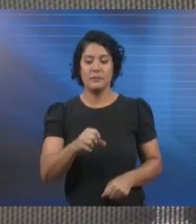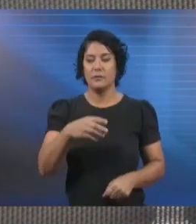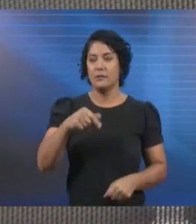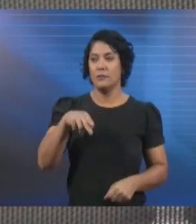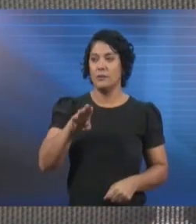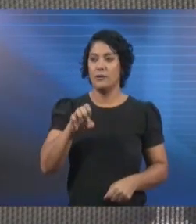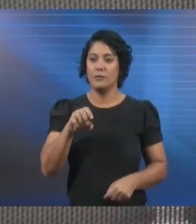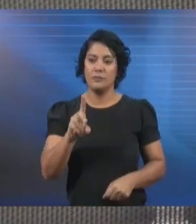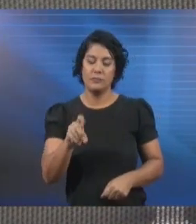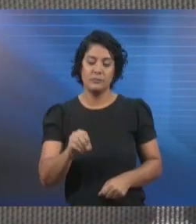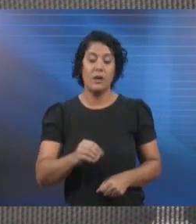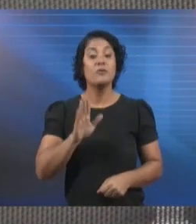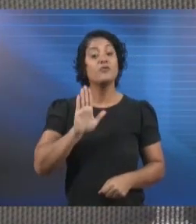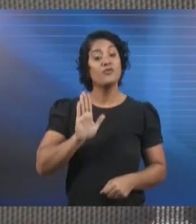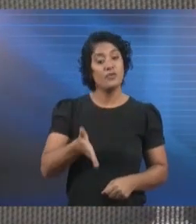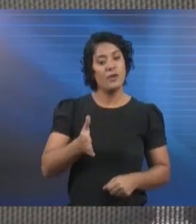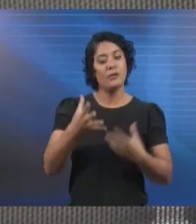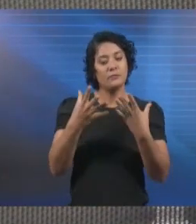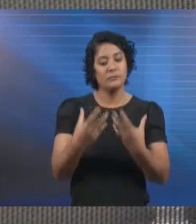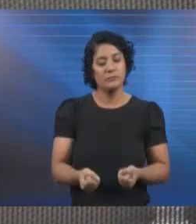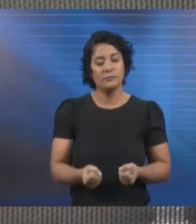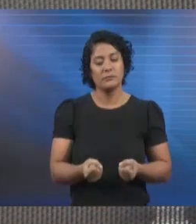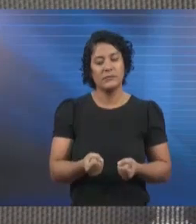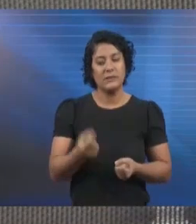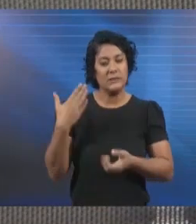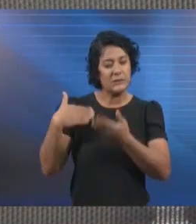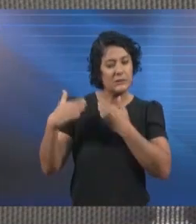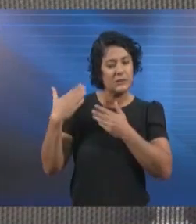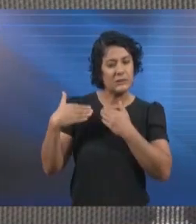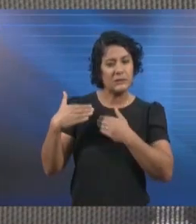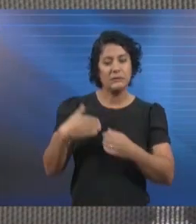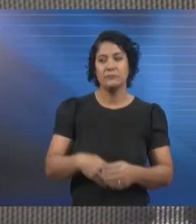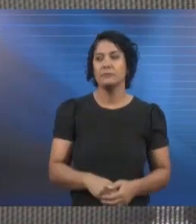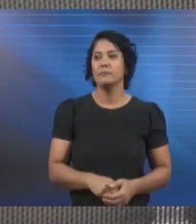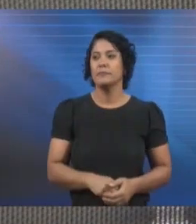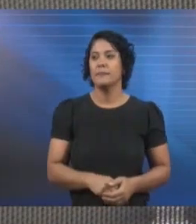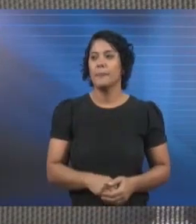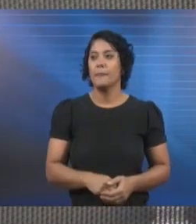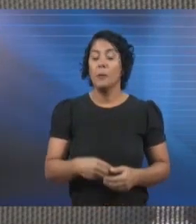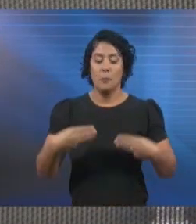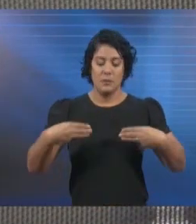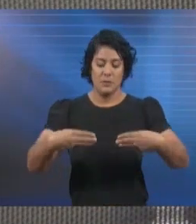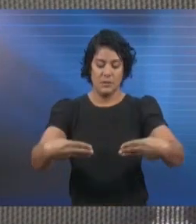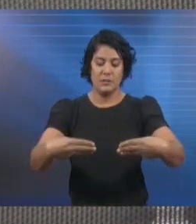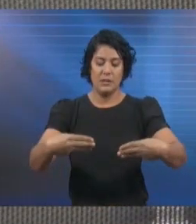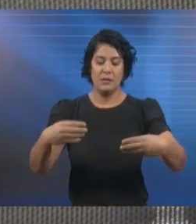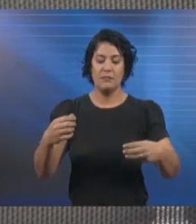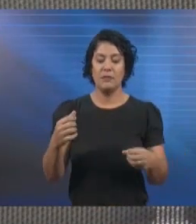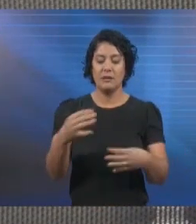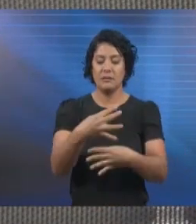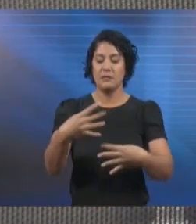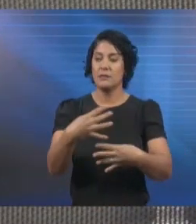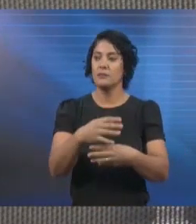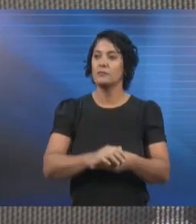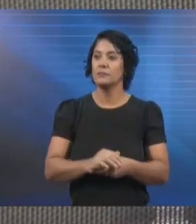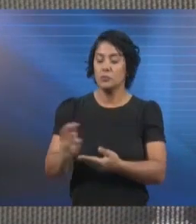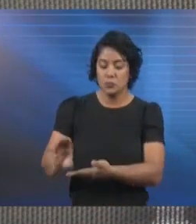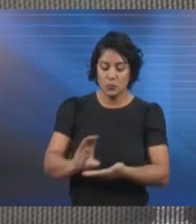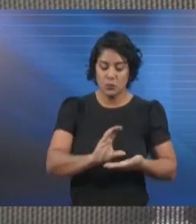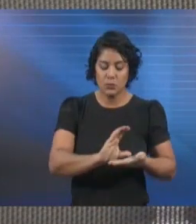projeto inclusive já tinha s ovado naquela época no ministério das cidades com a locação de